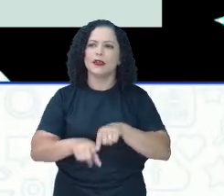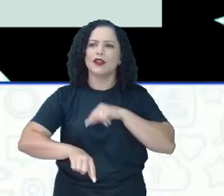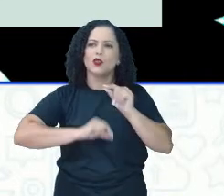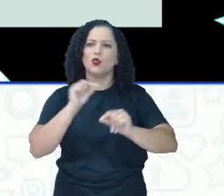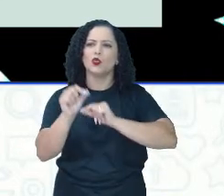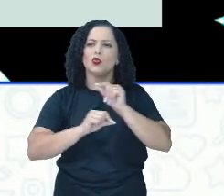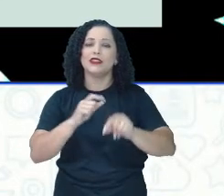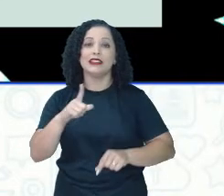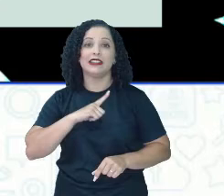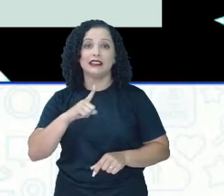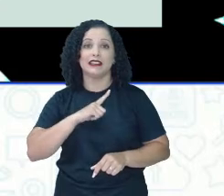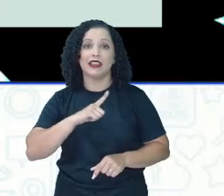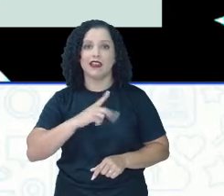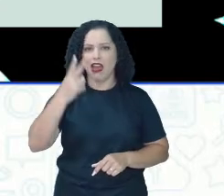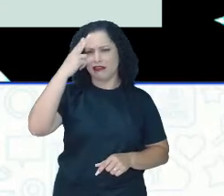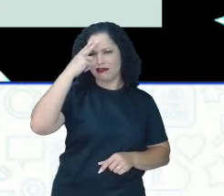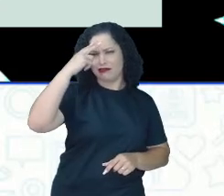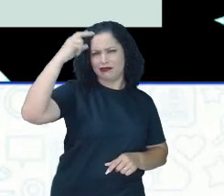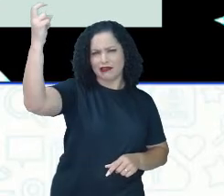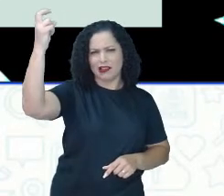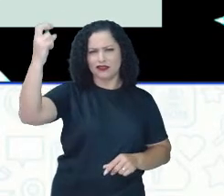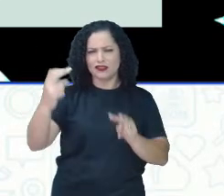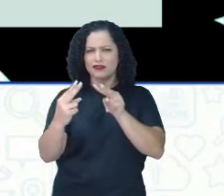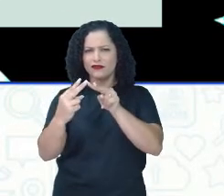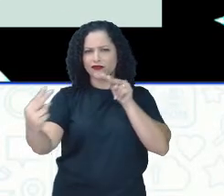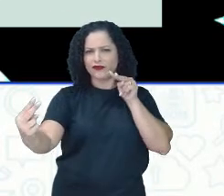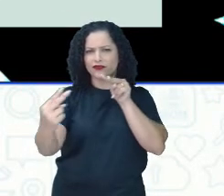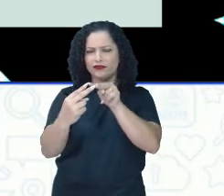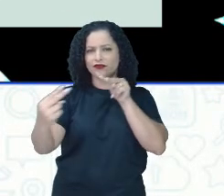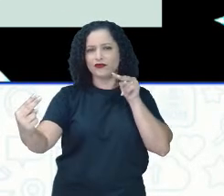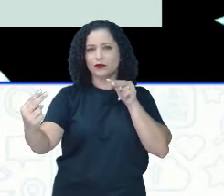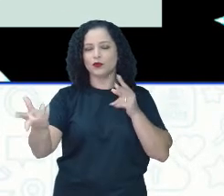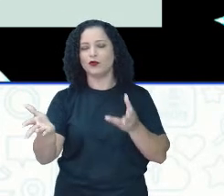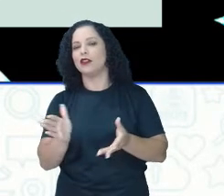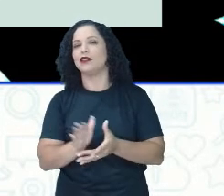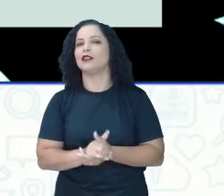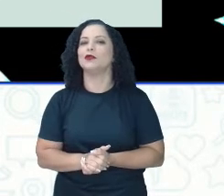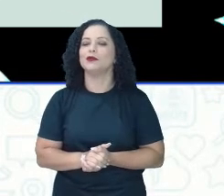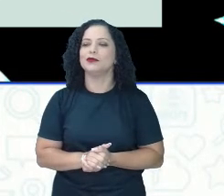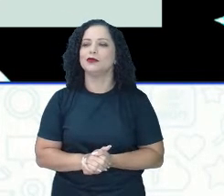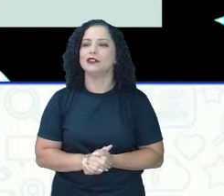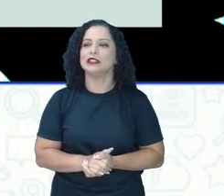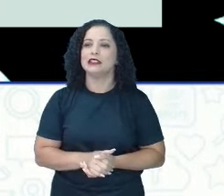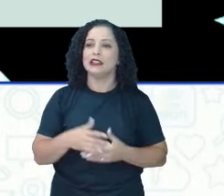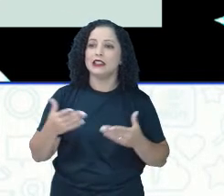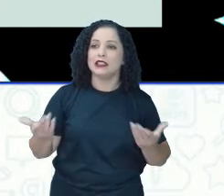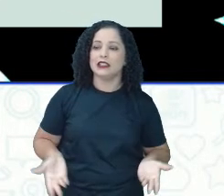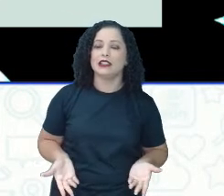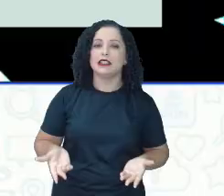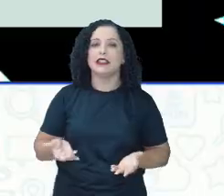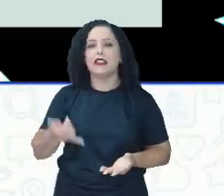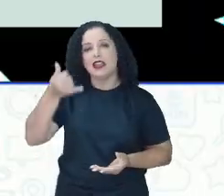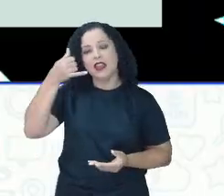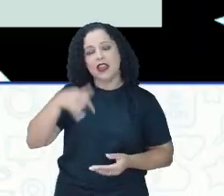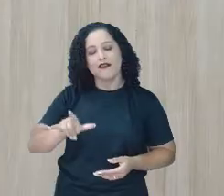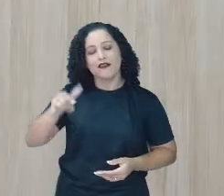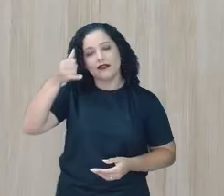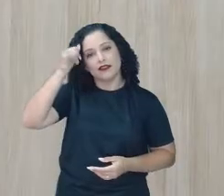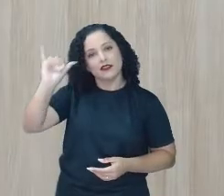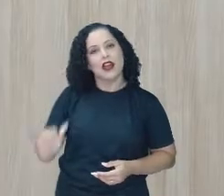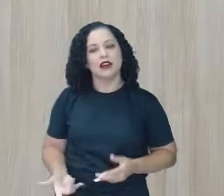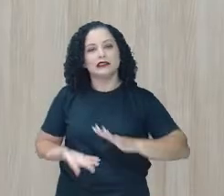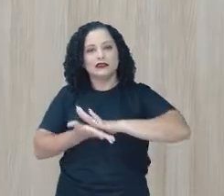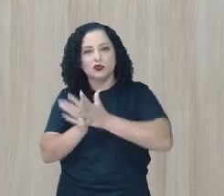a possibilidade de que o IA, que é a inteligência artificial, quebre as leis fundamentais da robótica. Então, o cinema